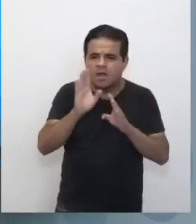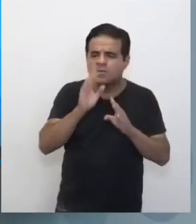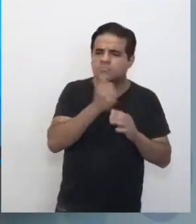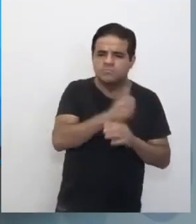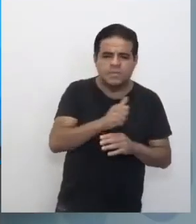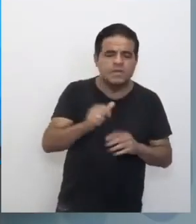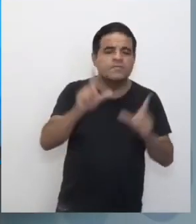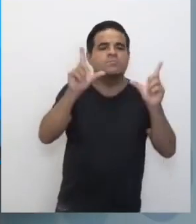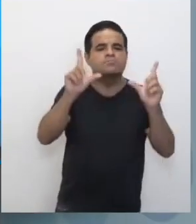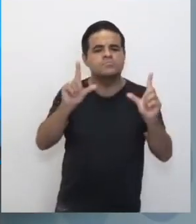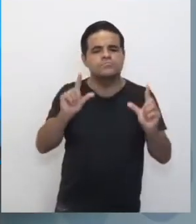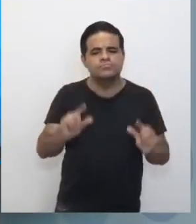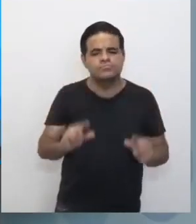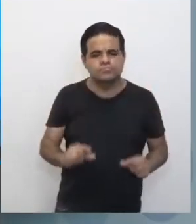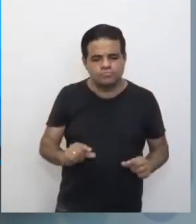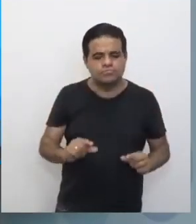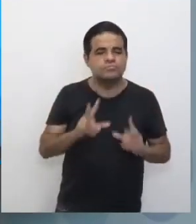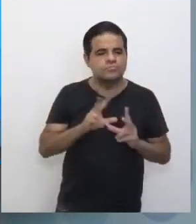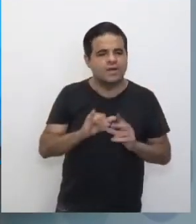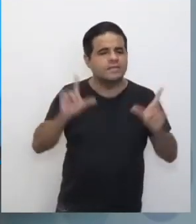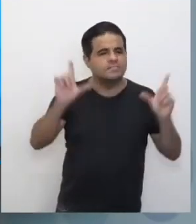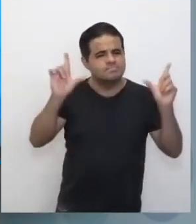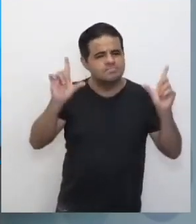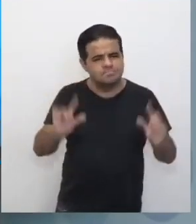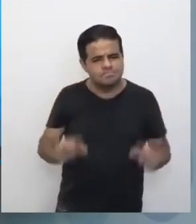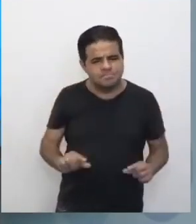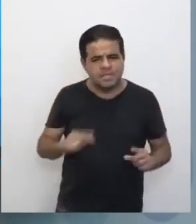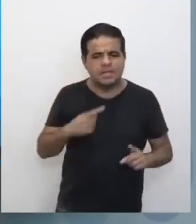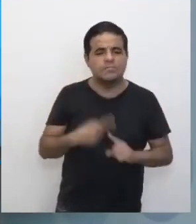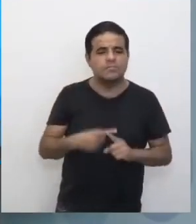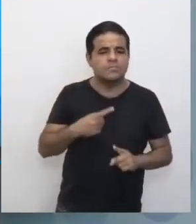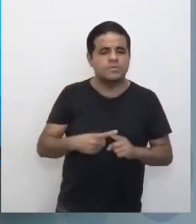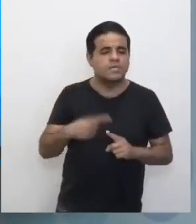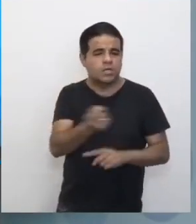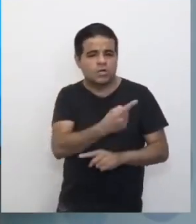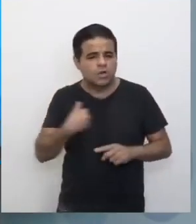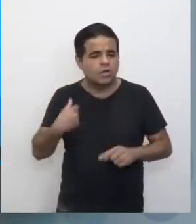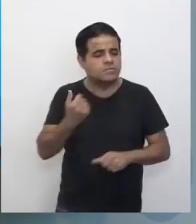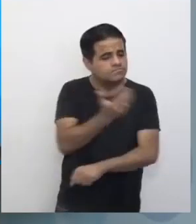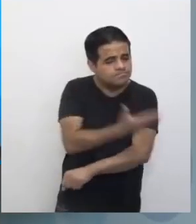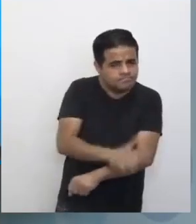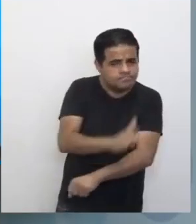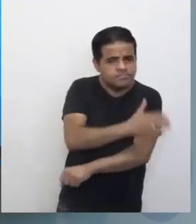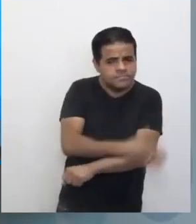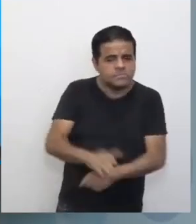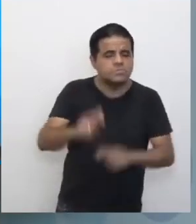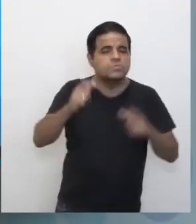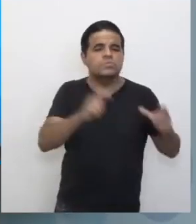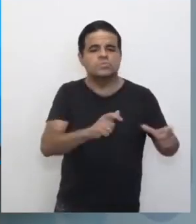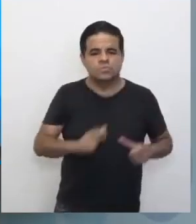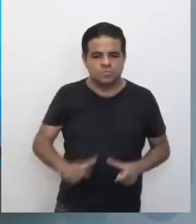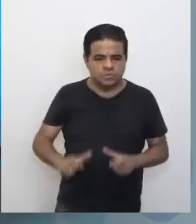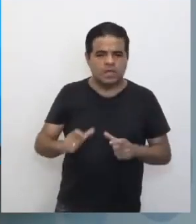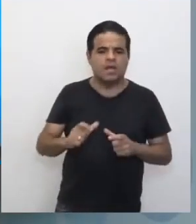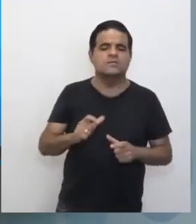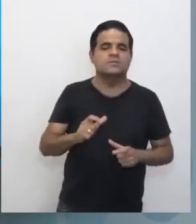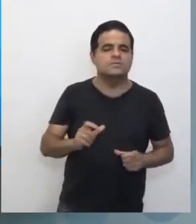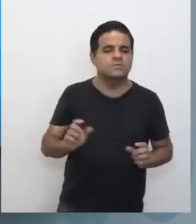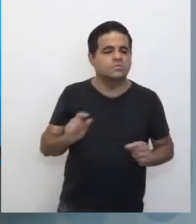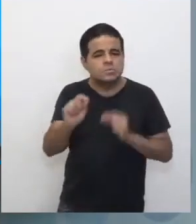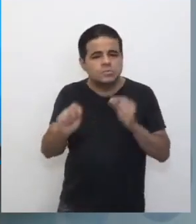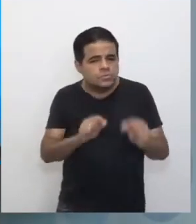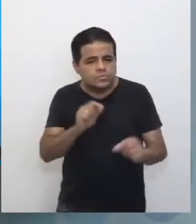ser minimizada, ou seja, ela vai ser bem pequena, porque a gente está exercitando em locais com poluição ambiental. Os